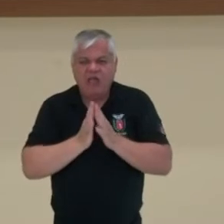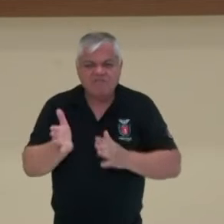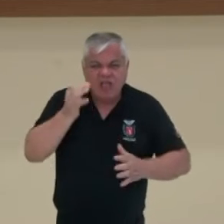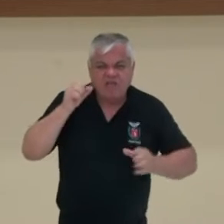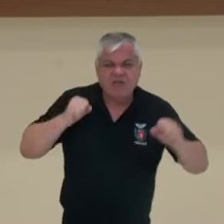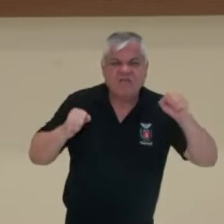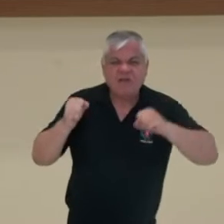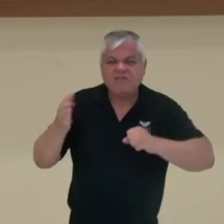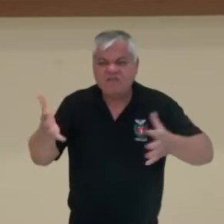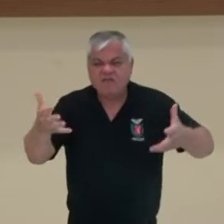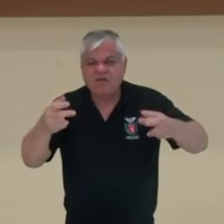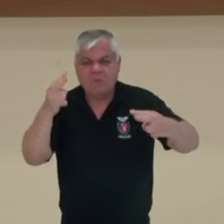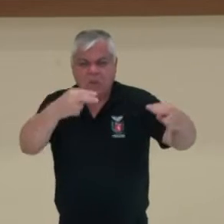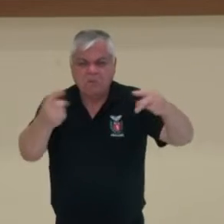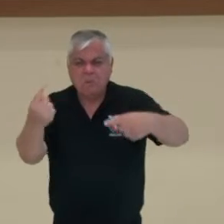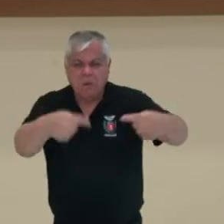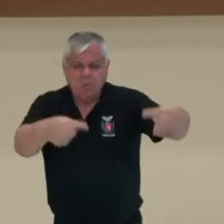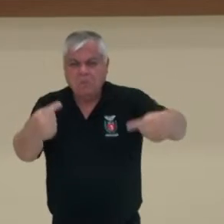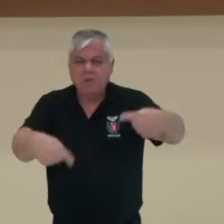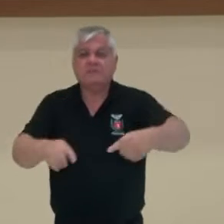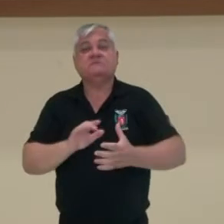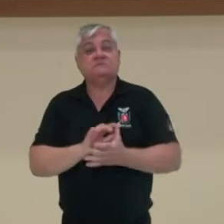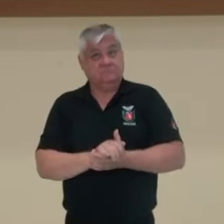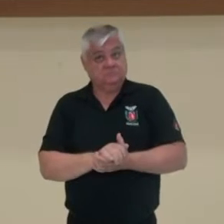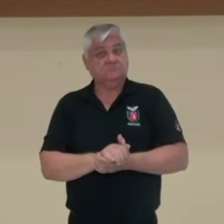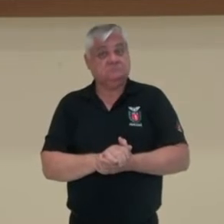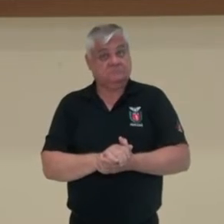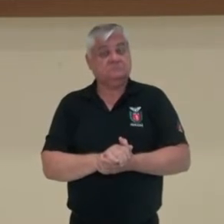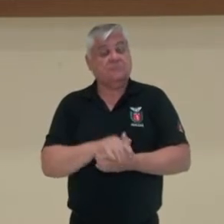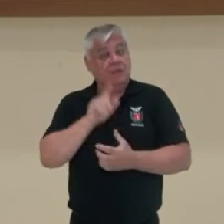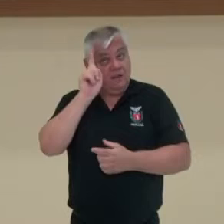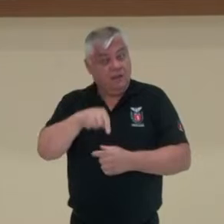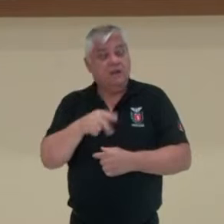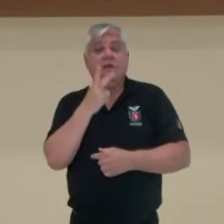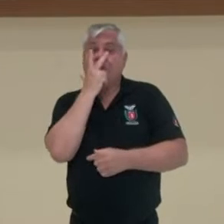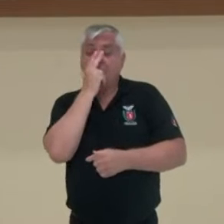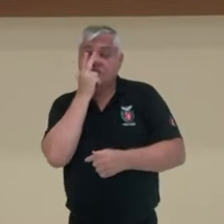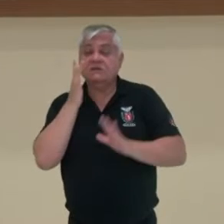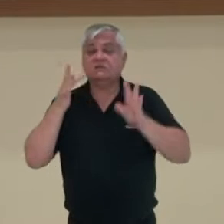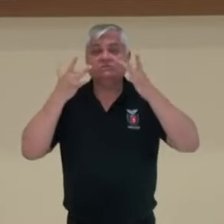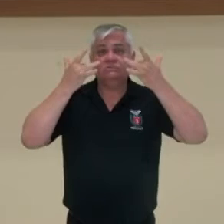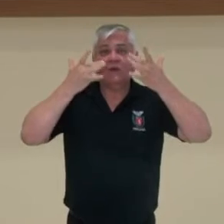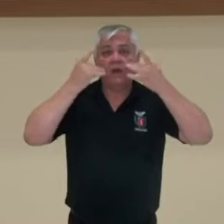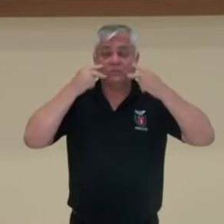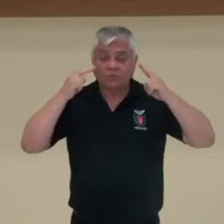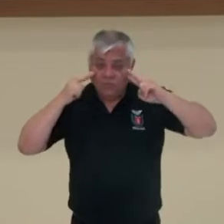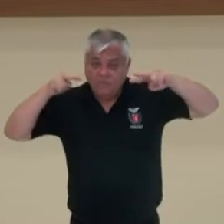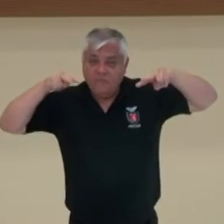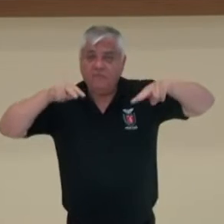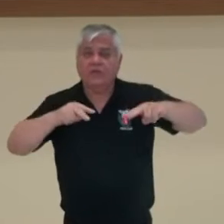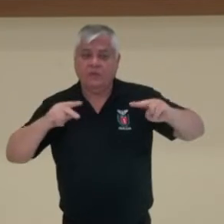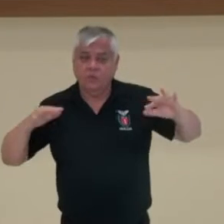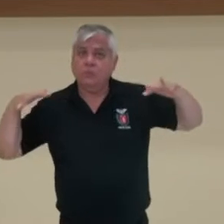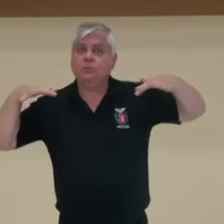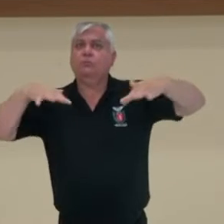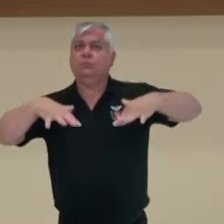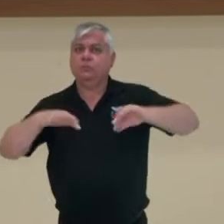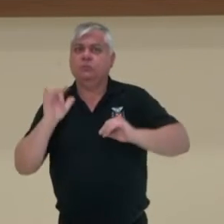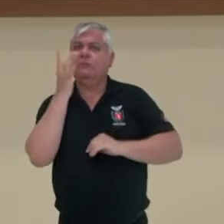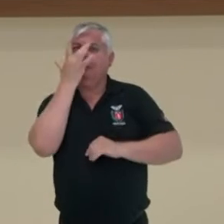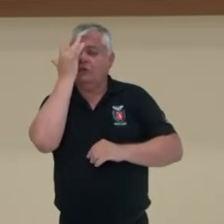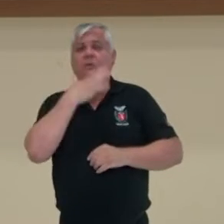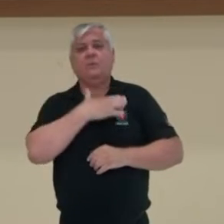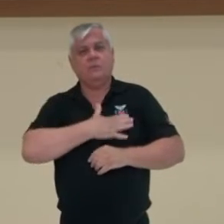algumas pessoas se duelando ali. Então, virou um espetáculo com isso. Eles viram, olha, que legal, as pessoas gostam, vamos fazer isso virar um